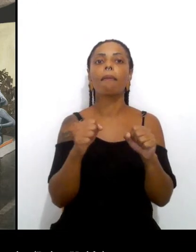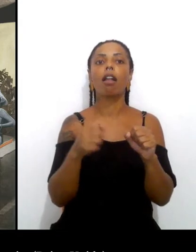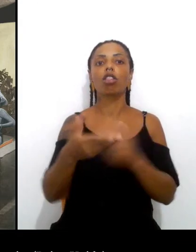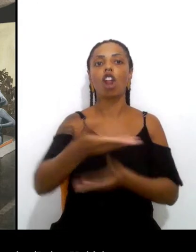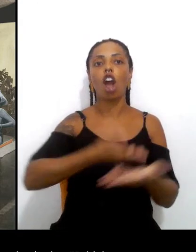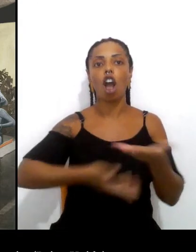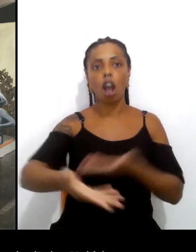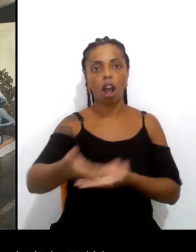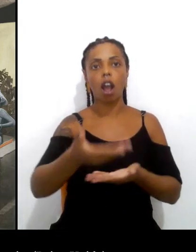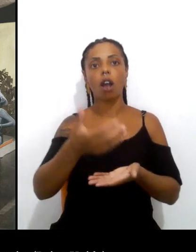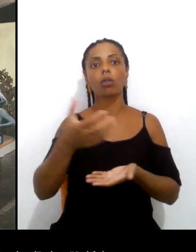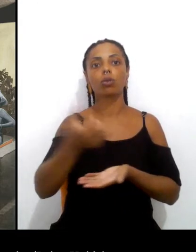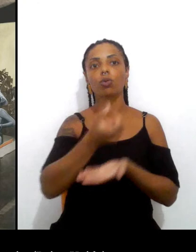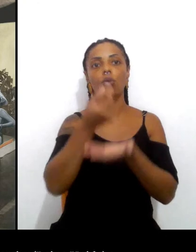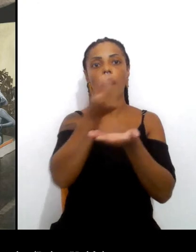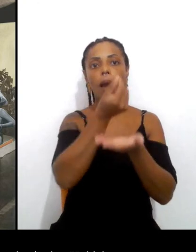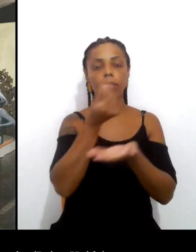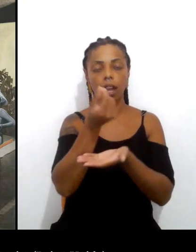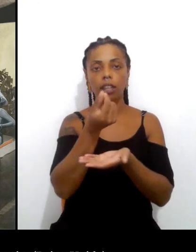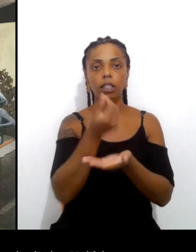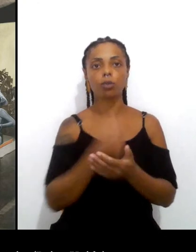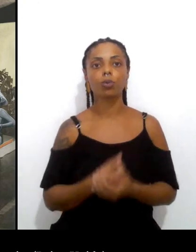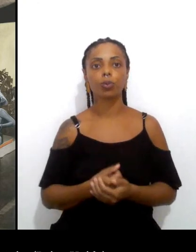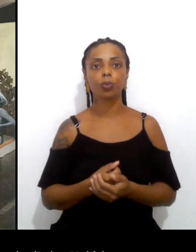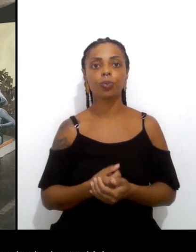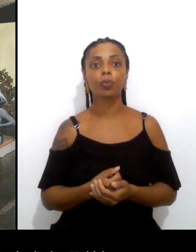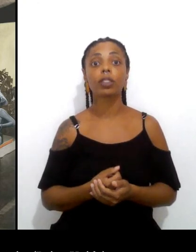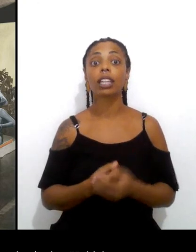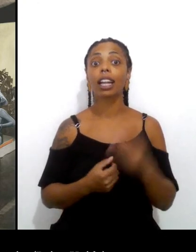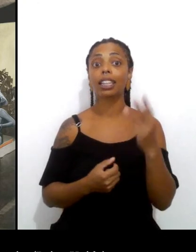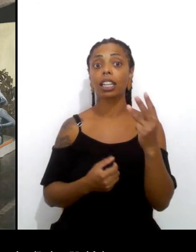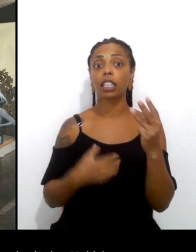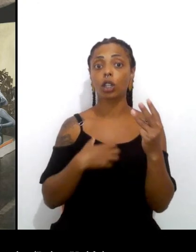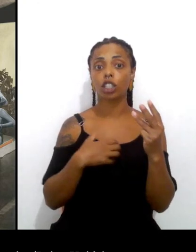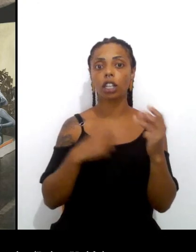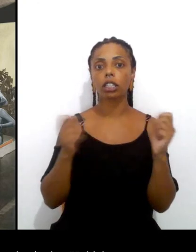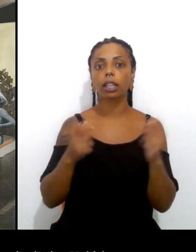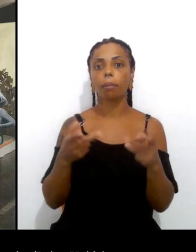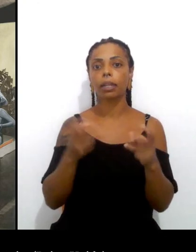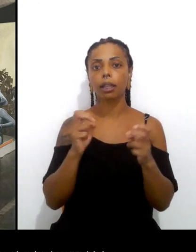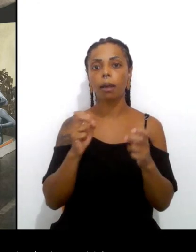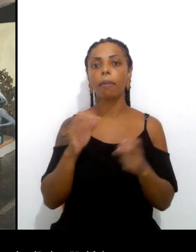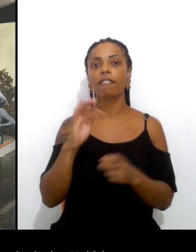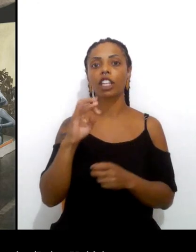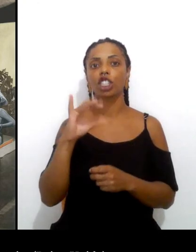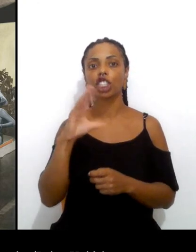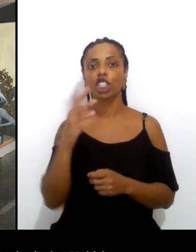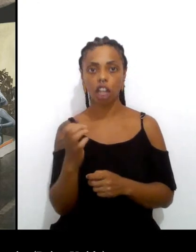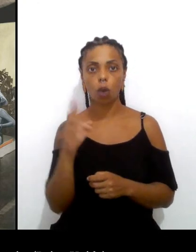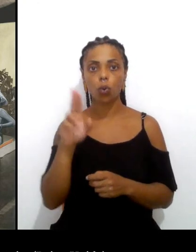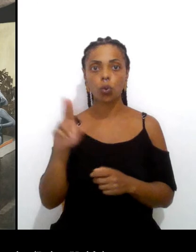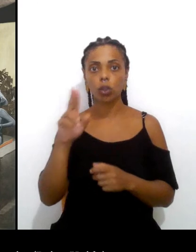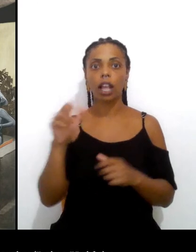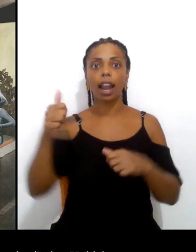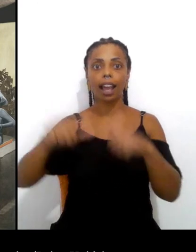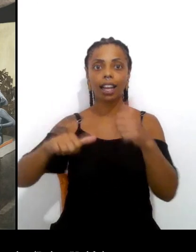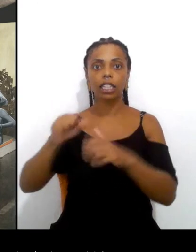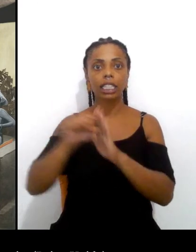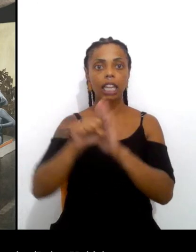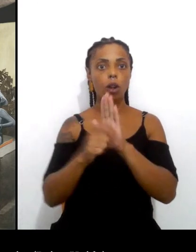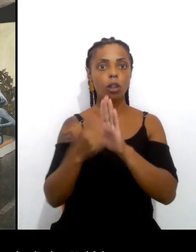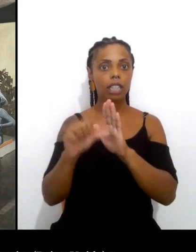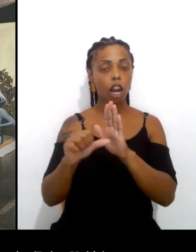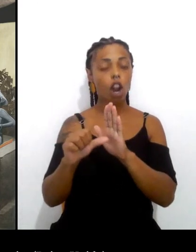em que vemos o fetiche sendo utilizado na crítica no século XIX é particularmente